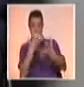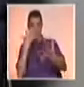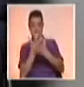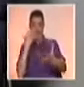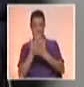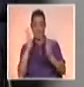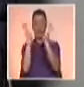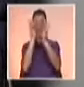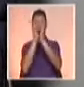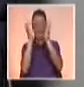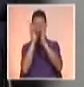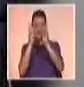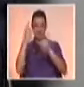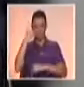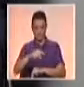internet. Atualmente nós